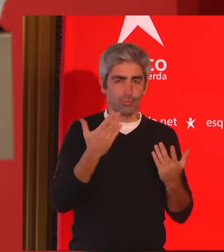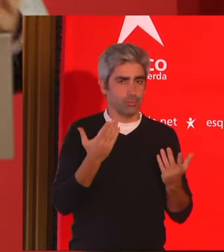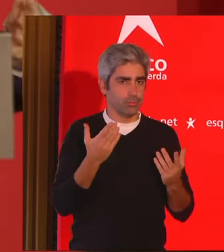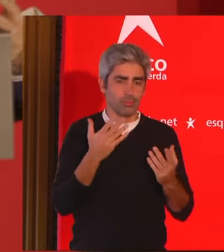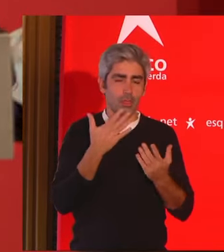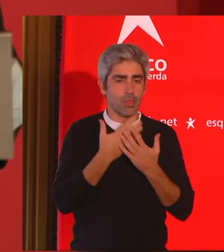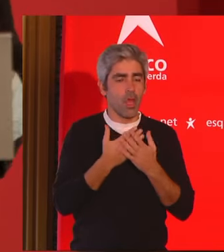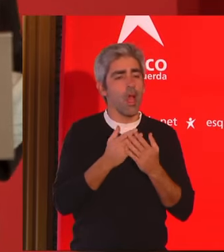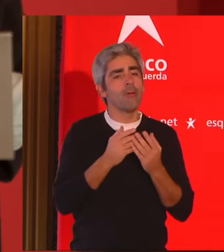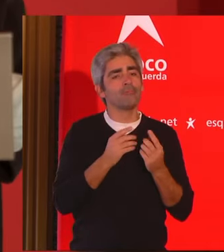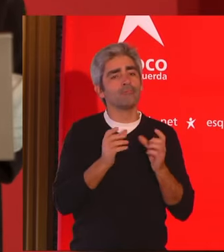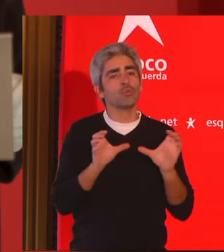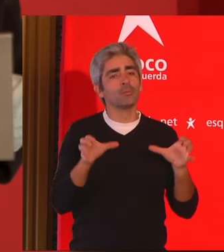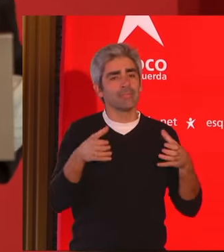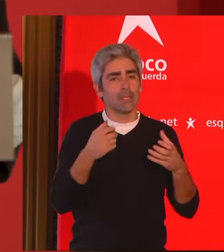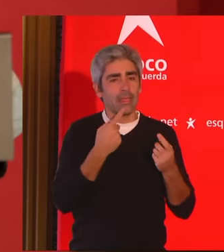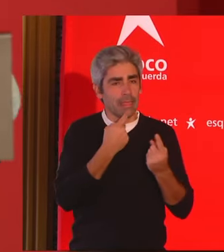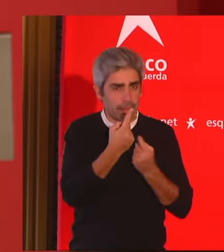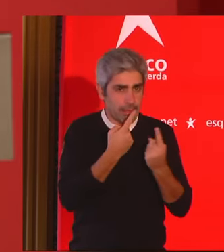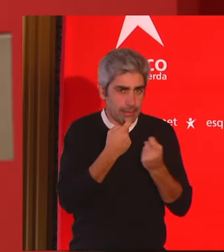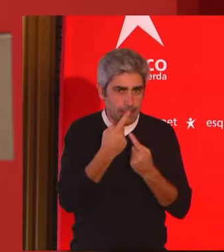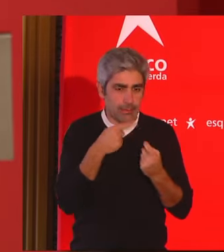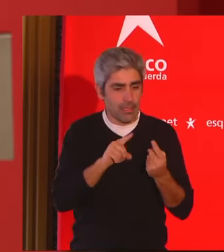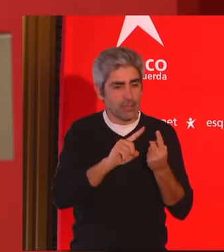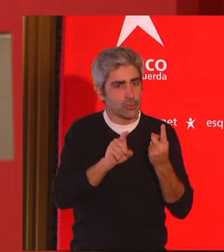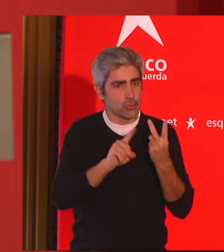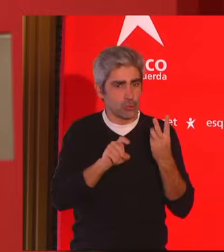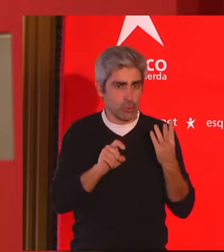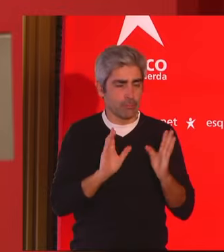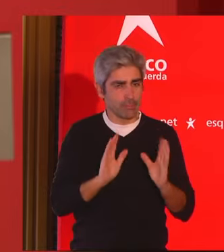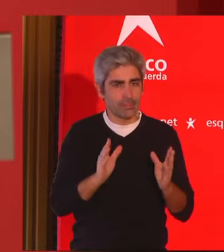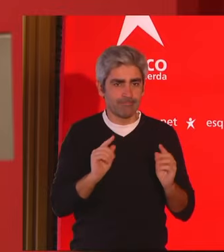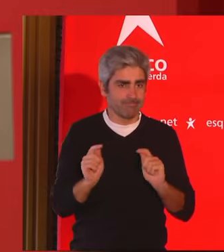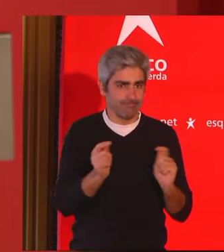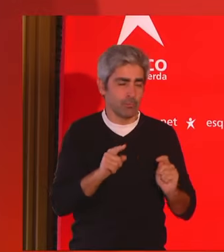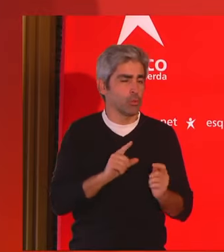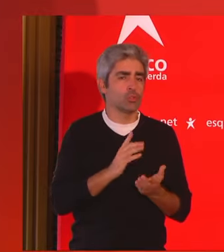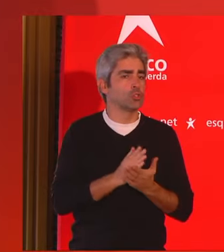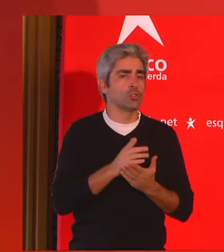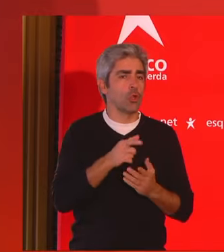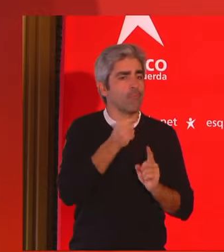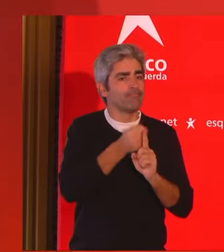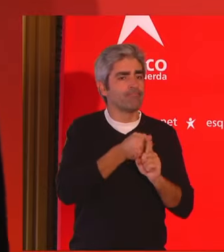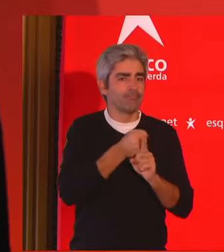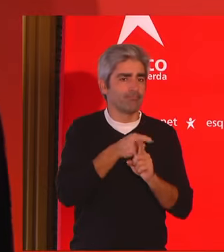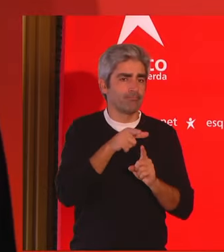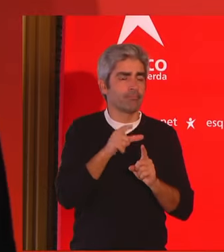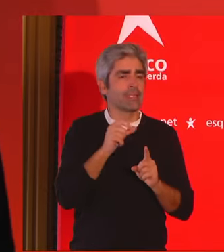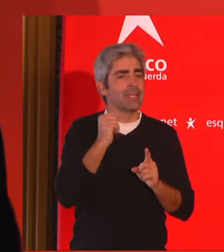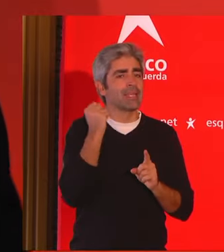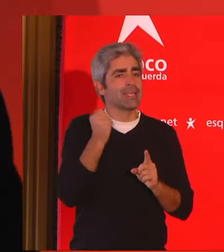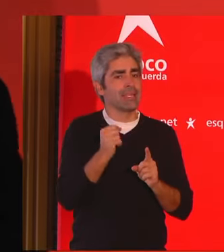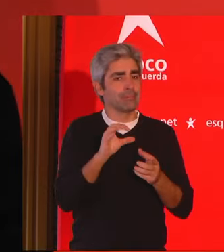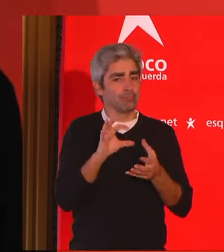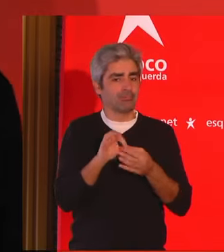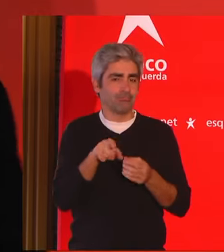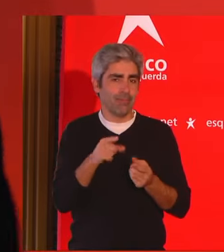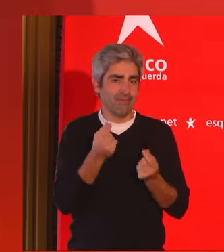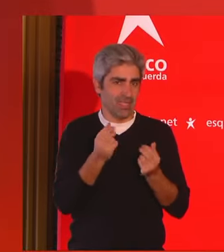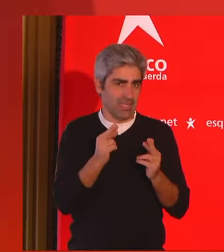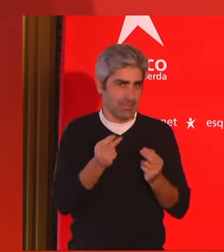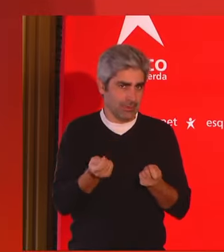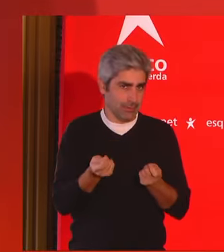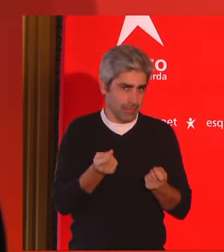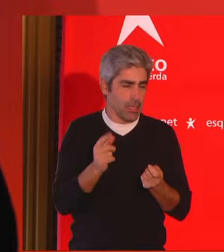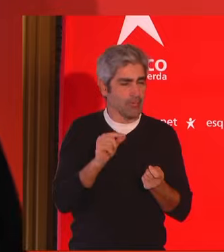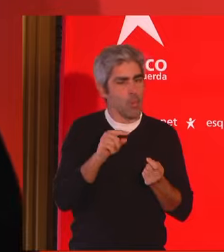de inquérito e a pôr estas questões em cima da mesa, que não têm apenas a ver com o combate à criminalidade financeira